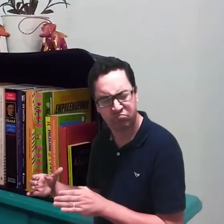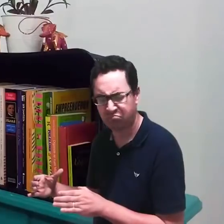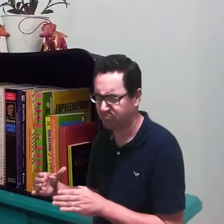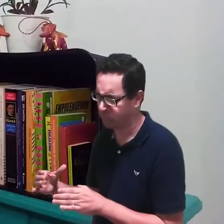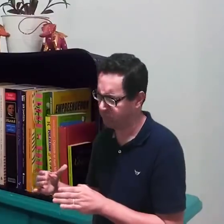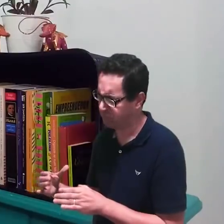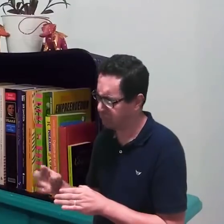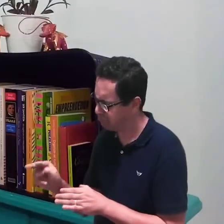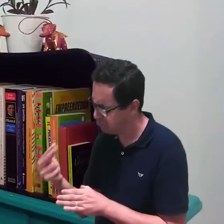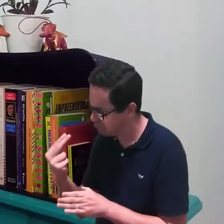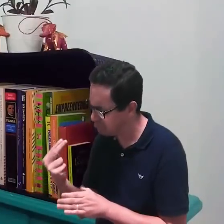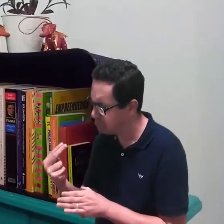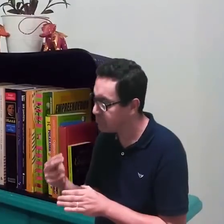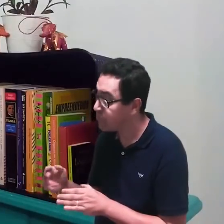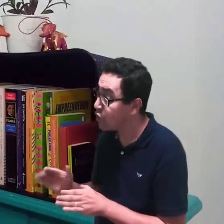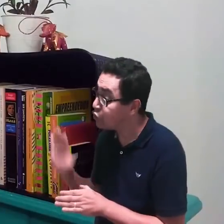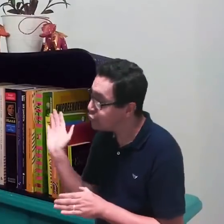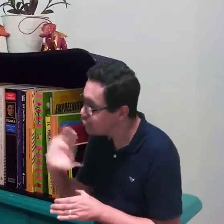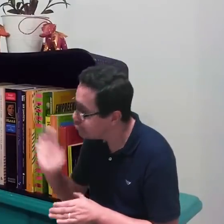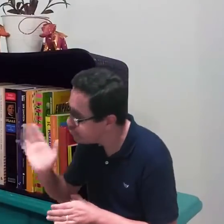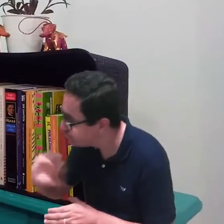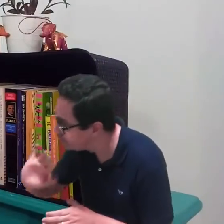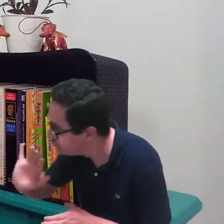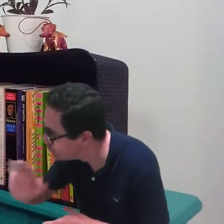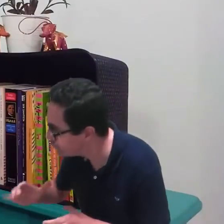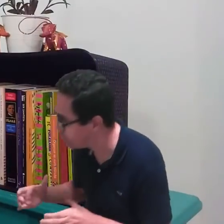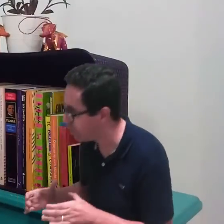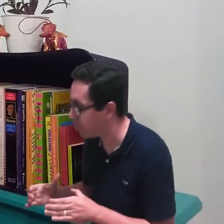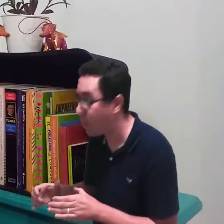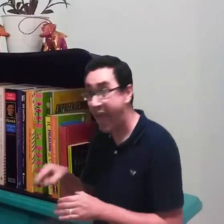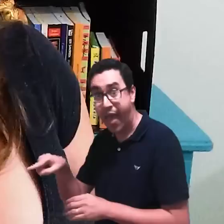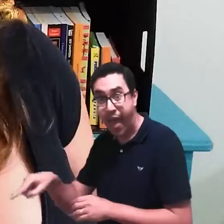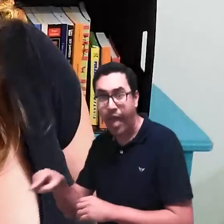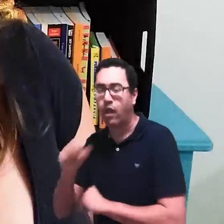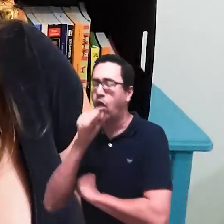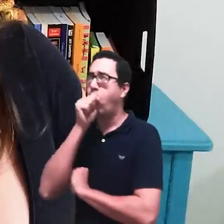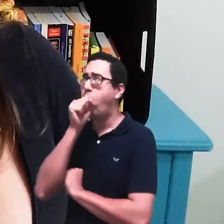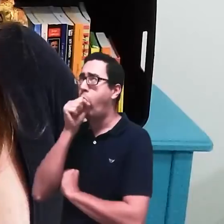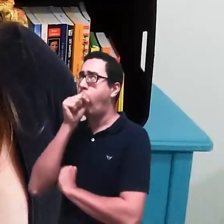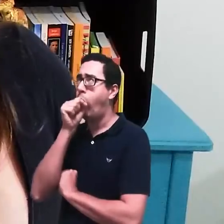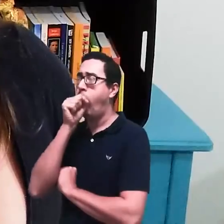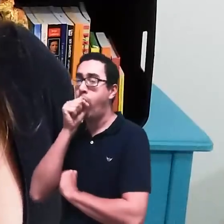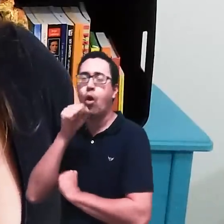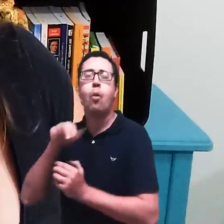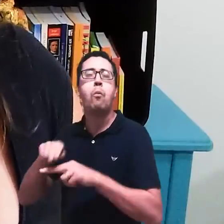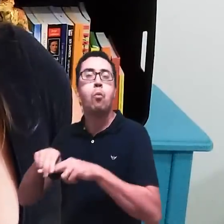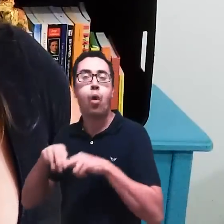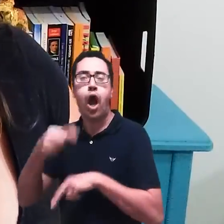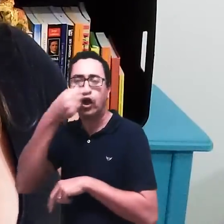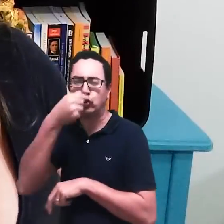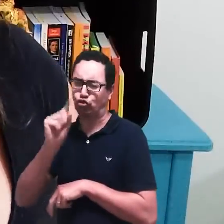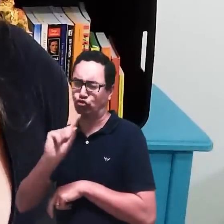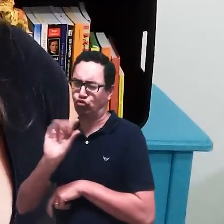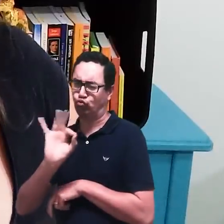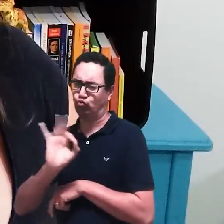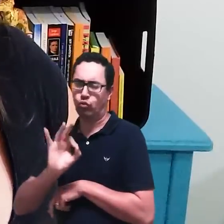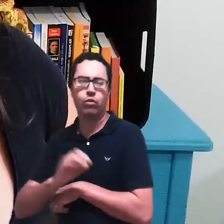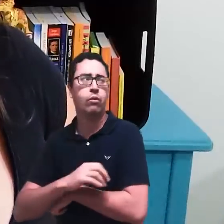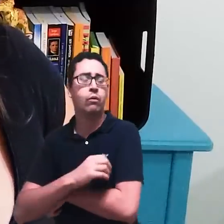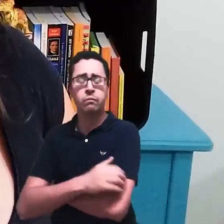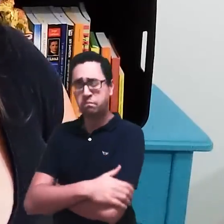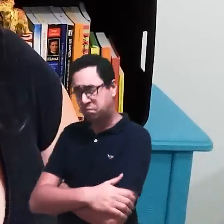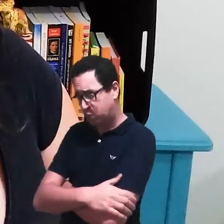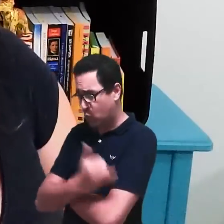flor tossiu, mas não por causa do resfriado. Tenho me comportado como uma tola. E lhe